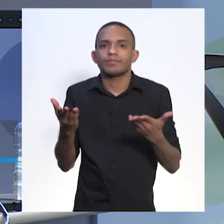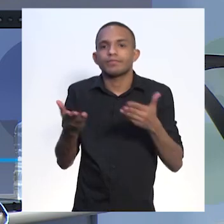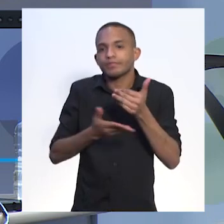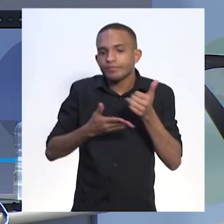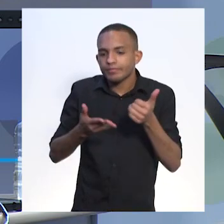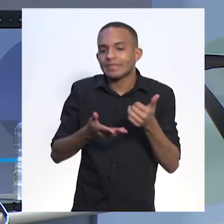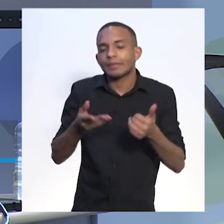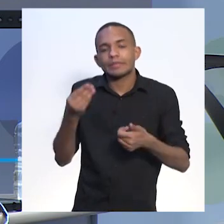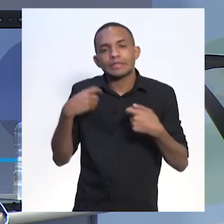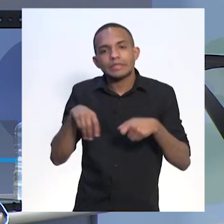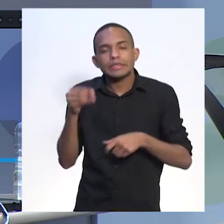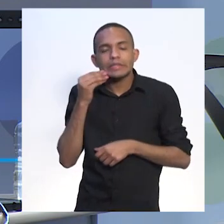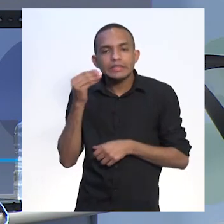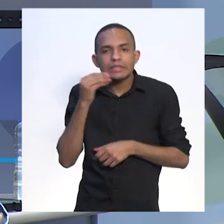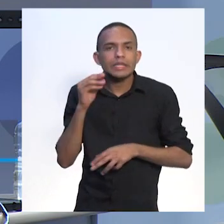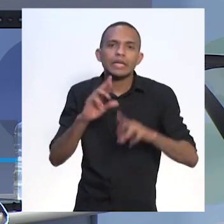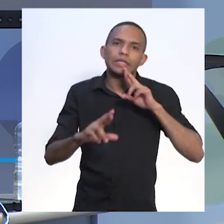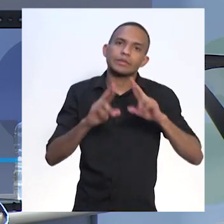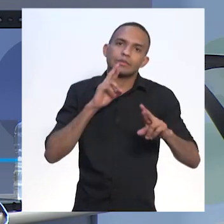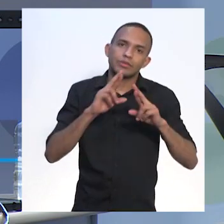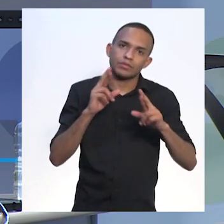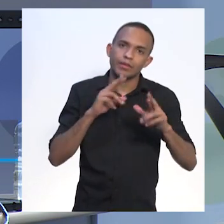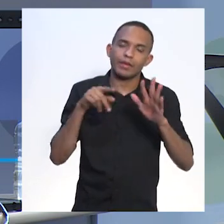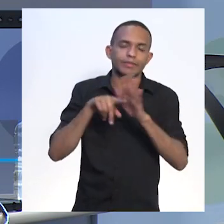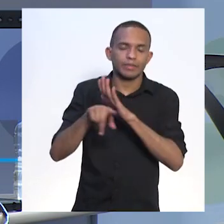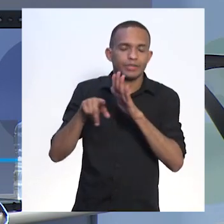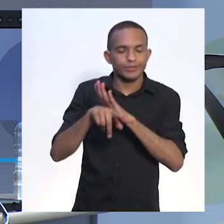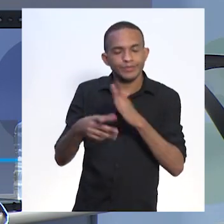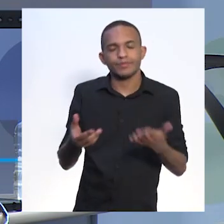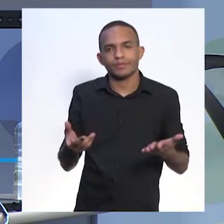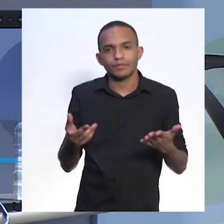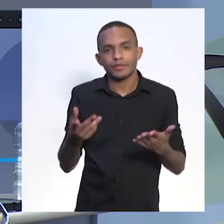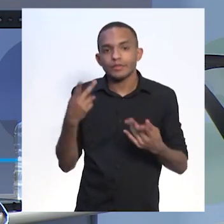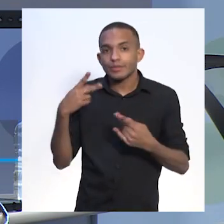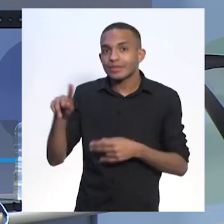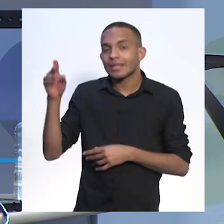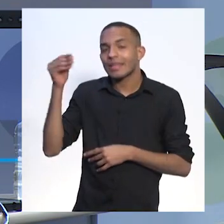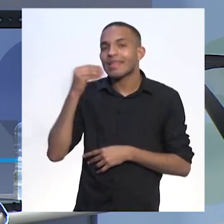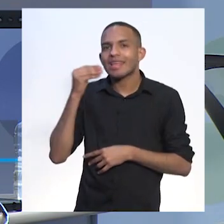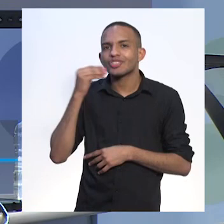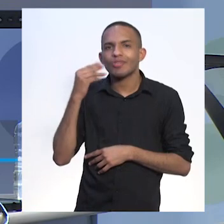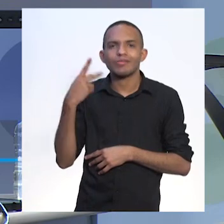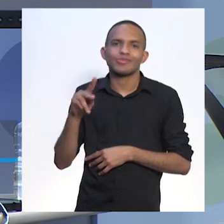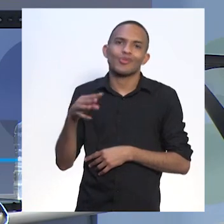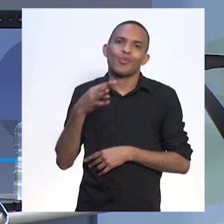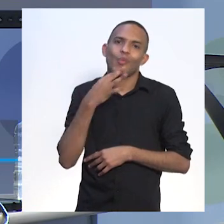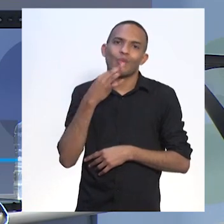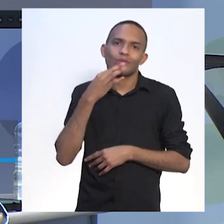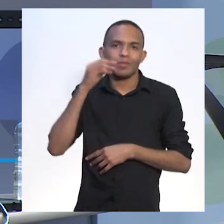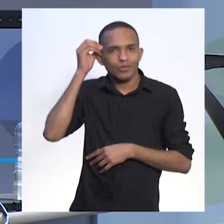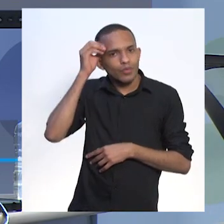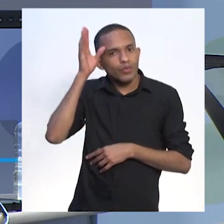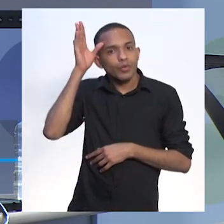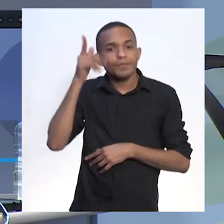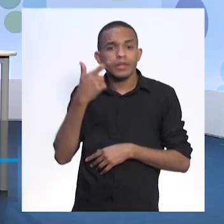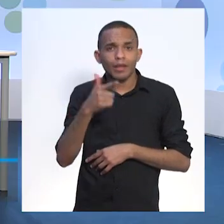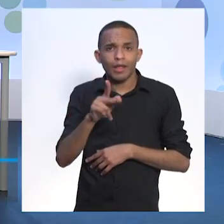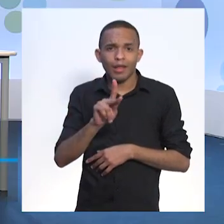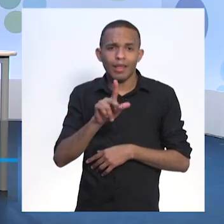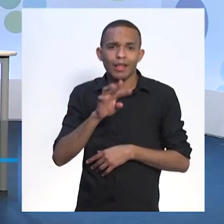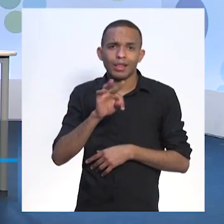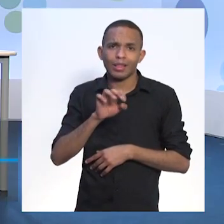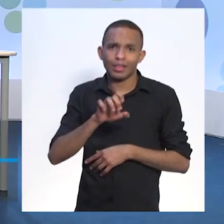que tentar responder aí as perguntinhas que são feitas, que é para você testar o seu conhecimento, tá bom? E o Theo conseguiu fazer